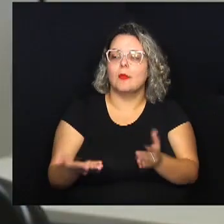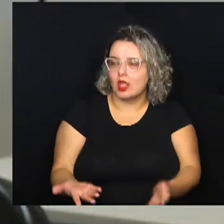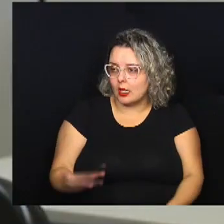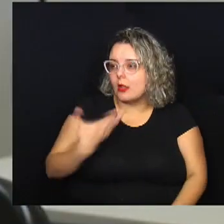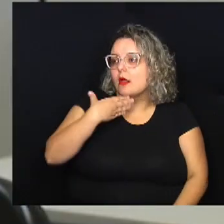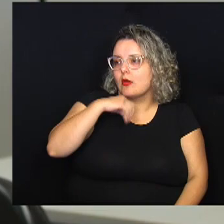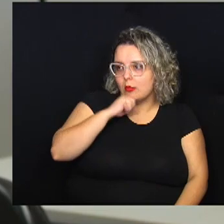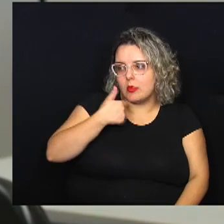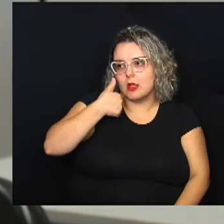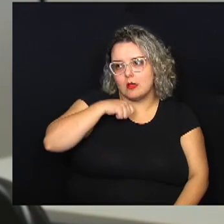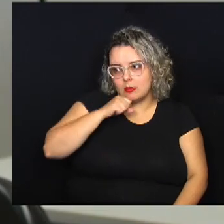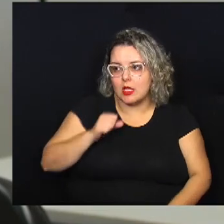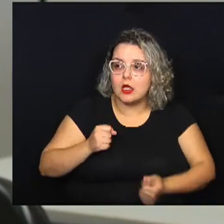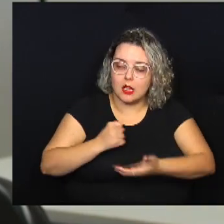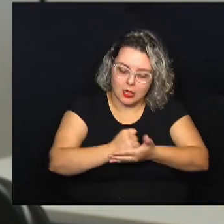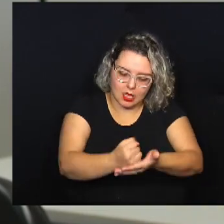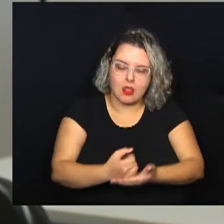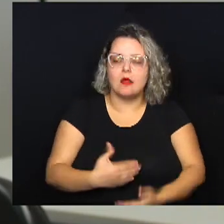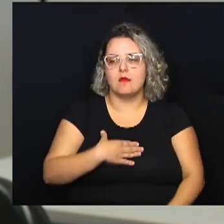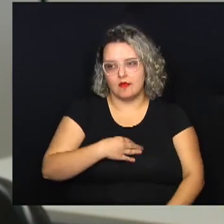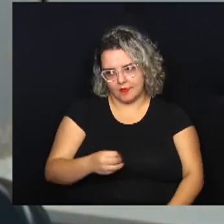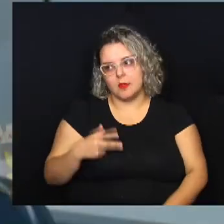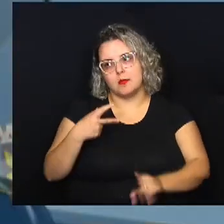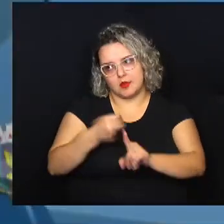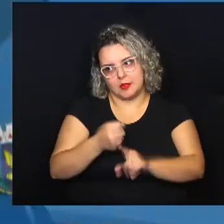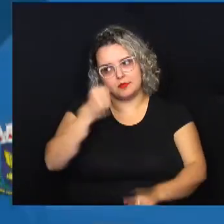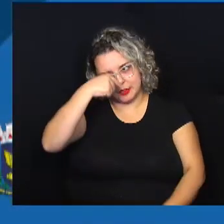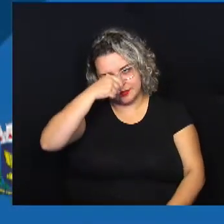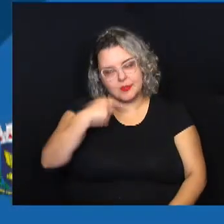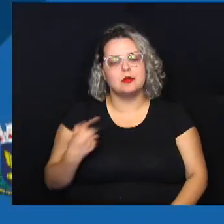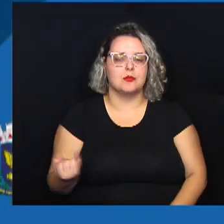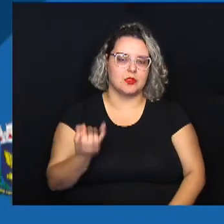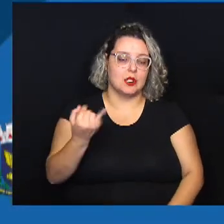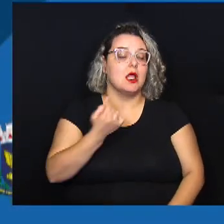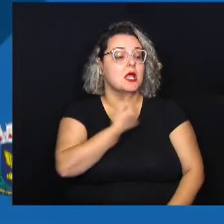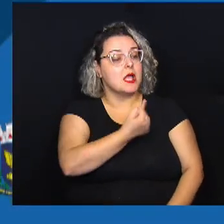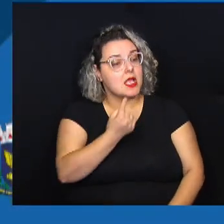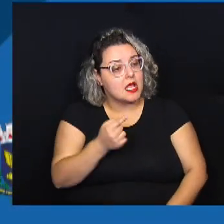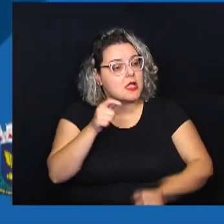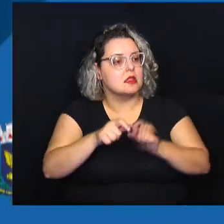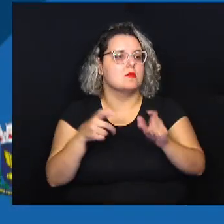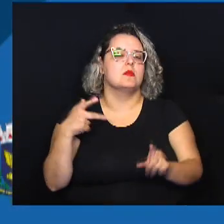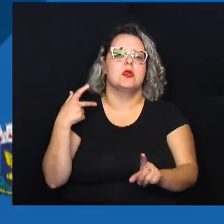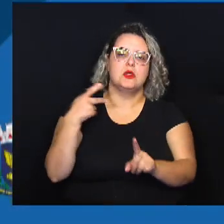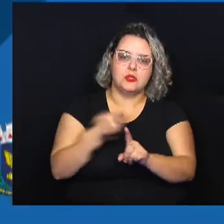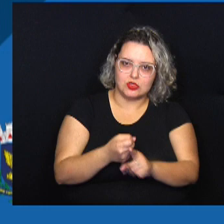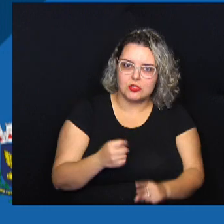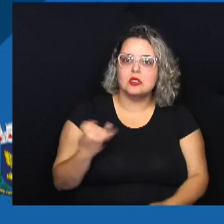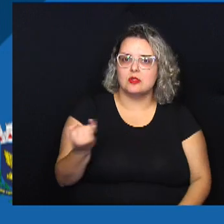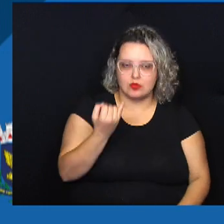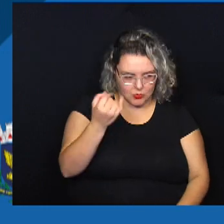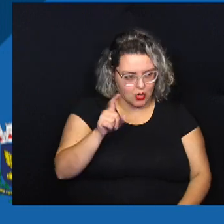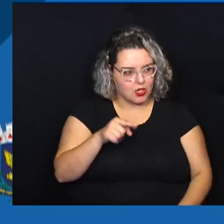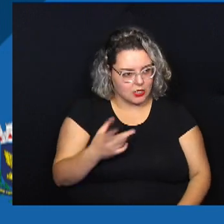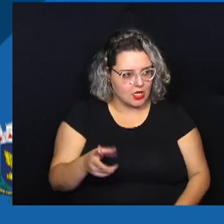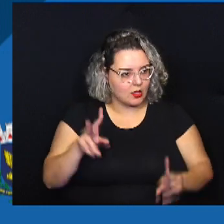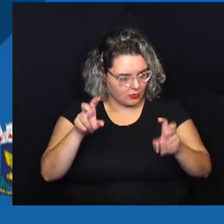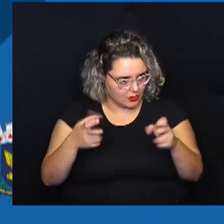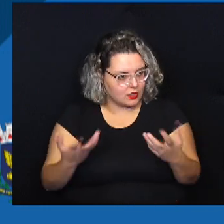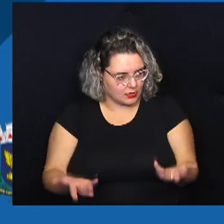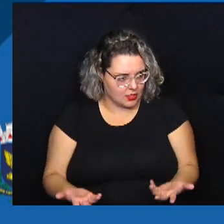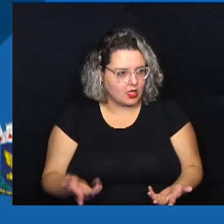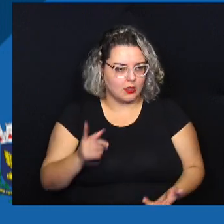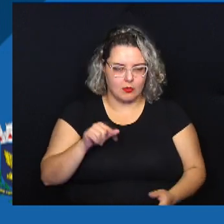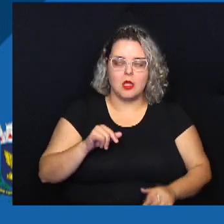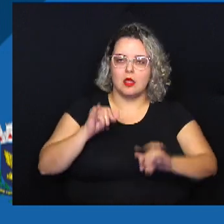pais levem aí seus filhos para receberem essa vacina tão importante. Cada pessoa vacinada importa, né? É o tema, é o que a